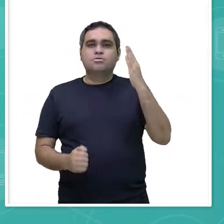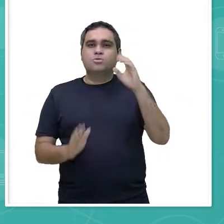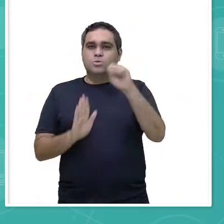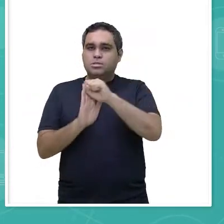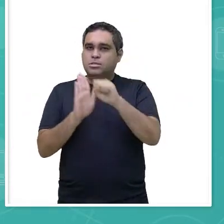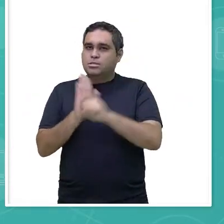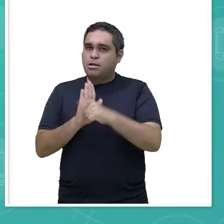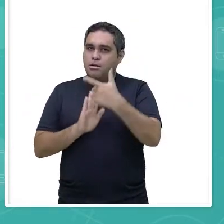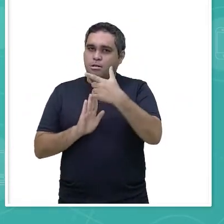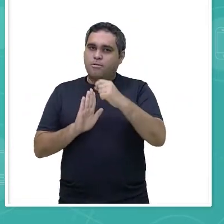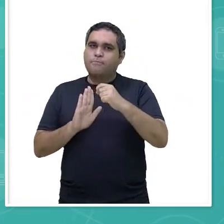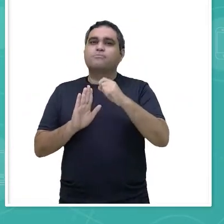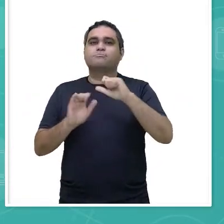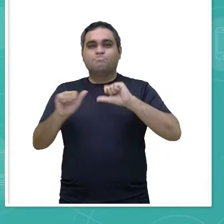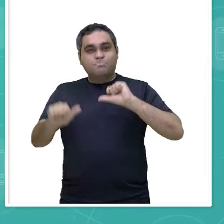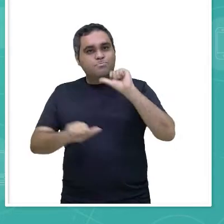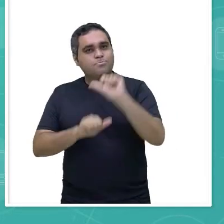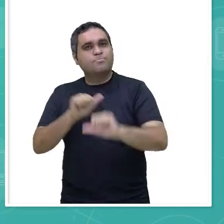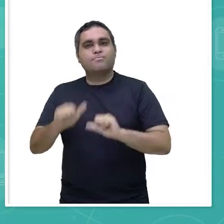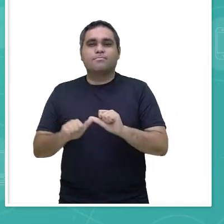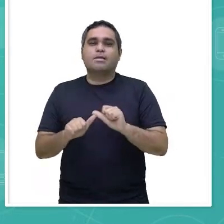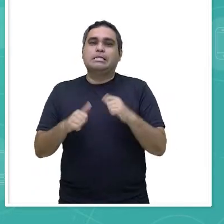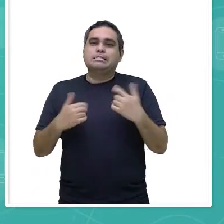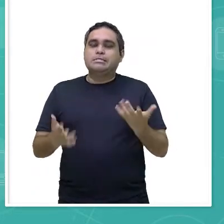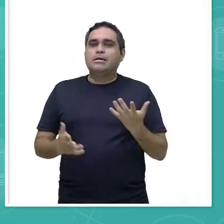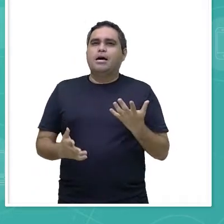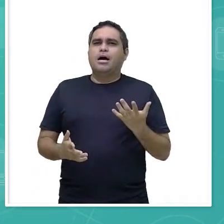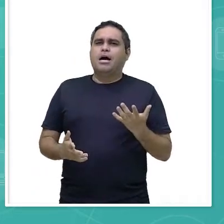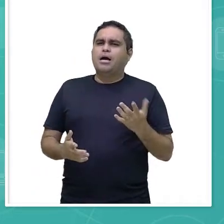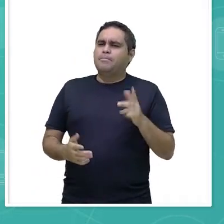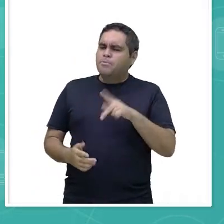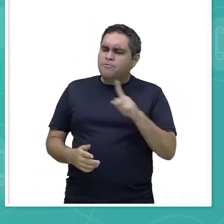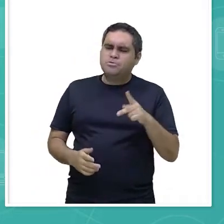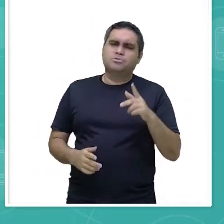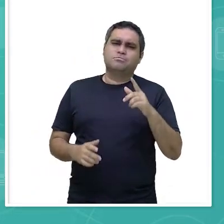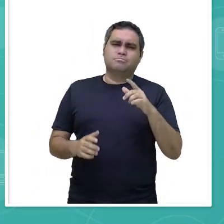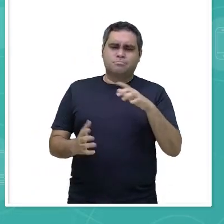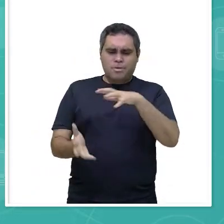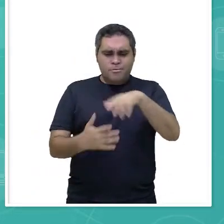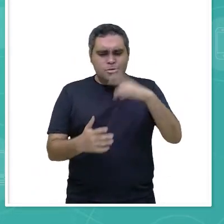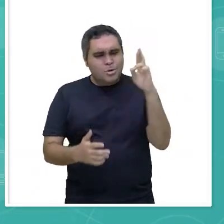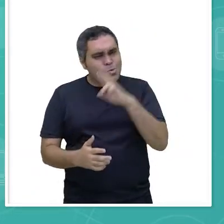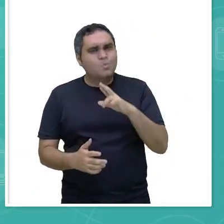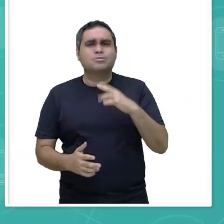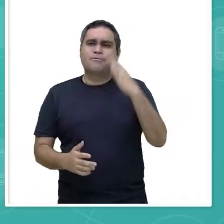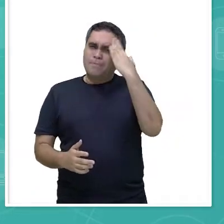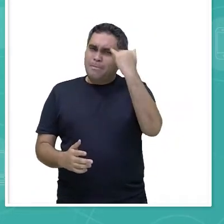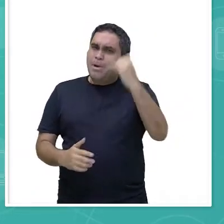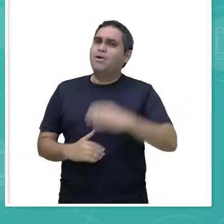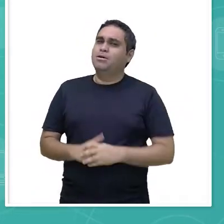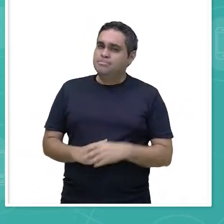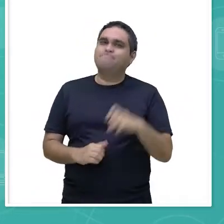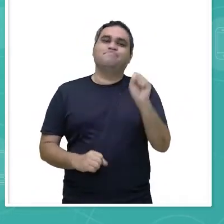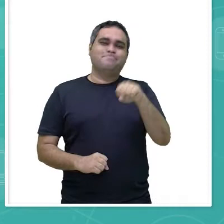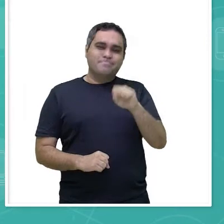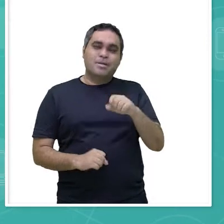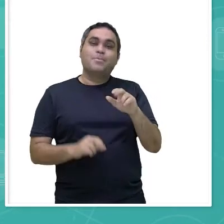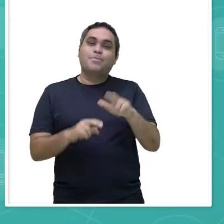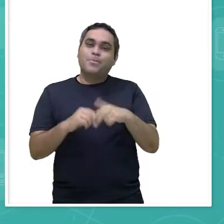XX, não é verdade? Ai, professora, a Revolução Russa é muito falada. Isso mesmo, ela vai mudar, ela